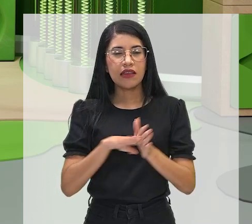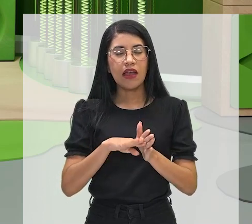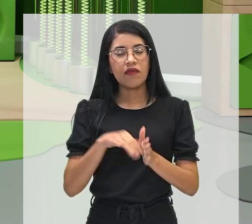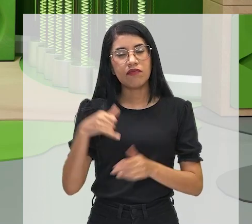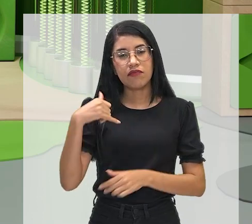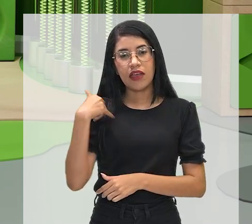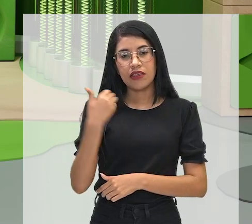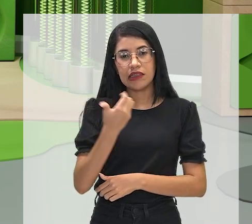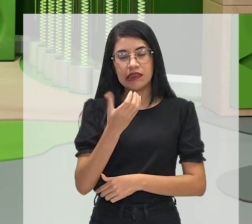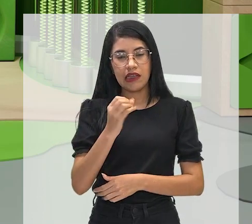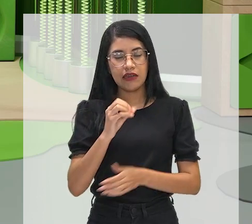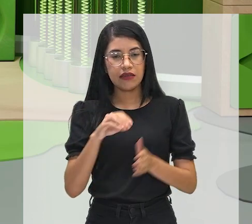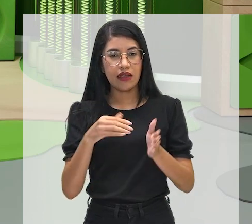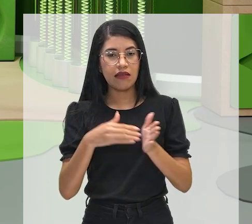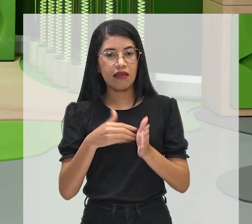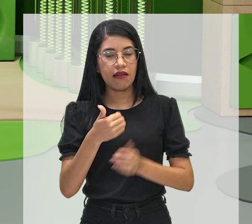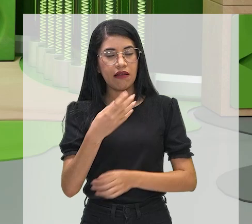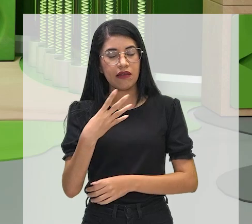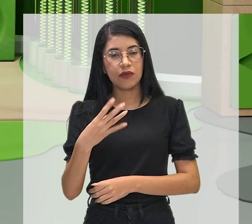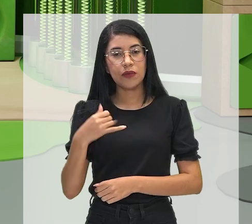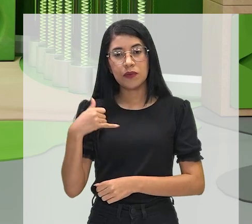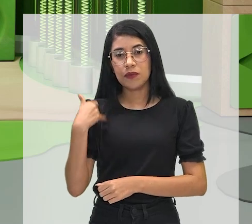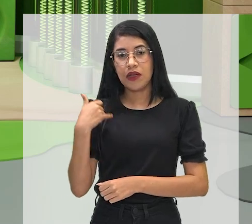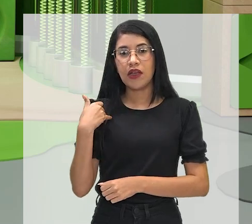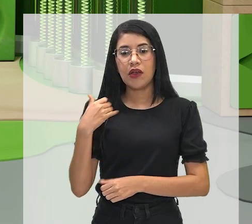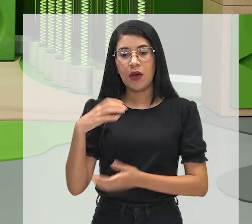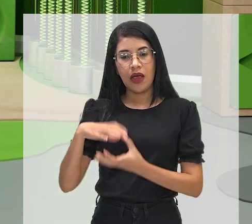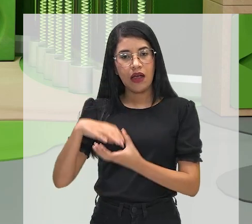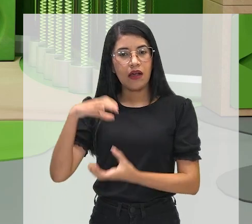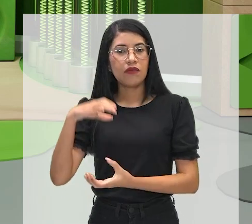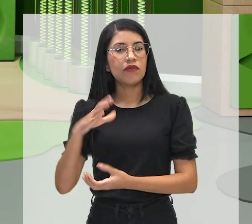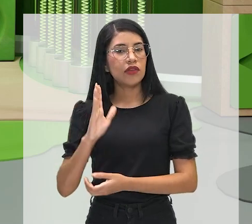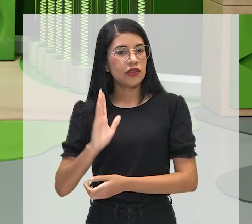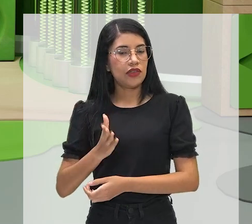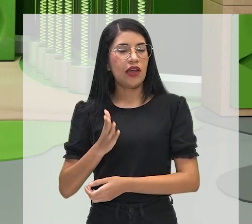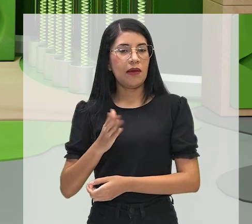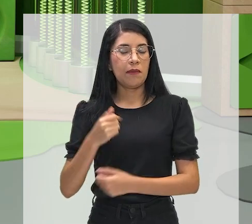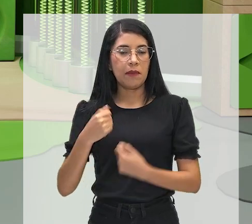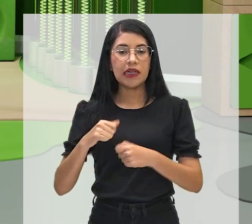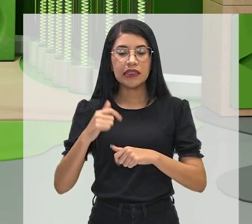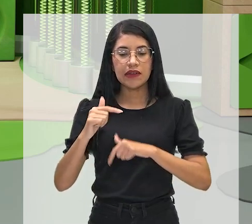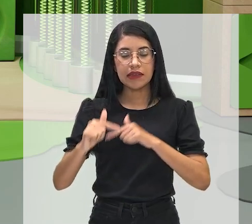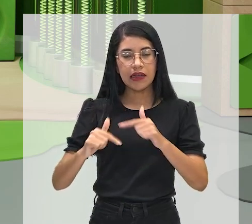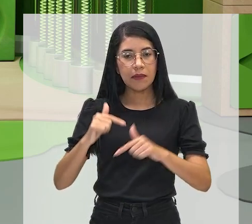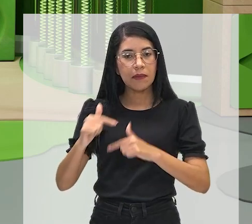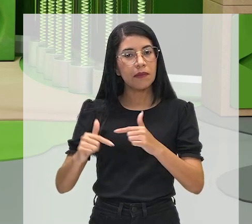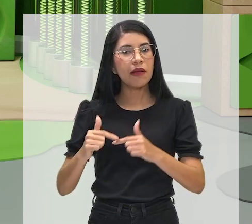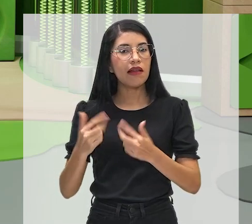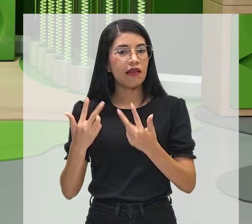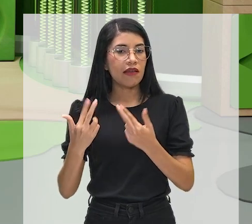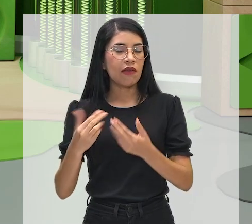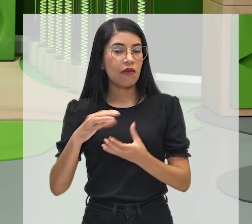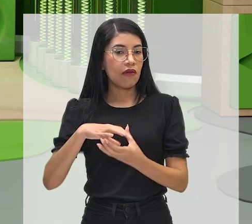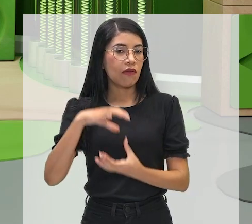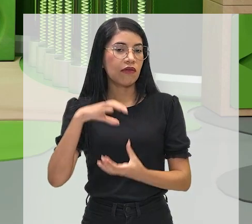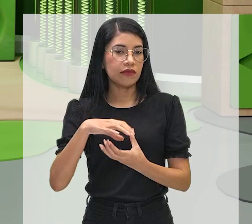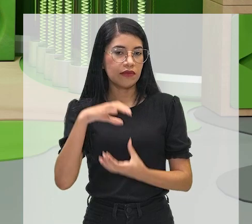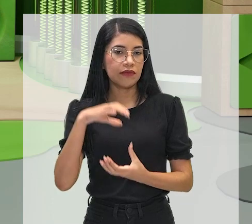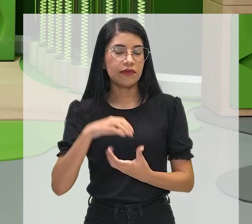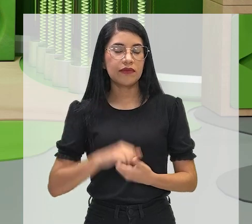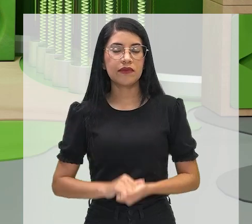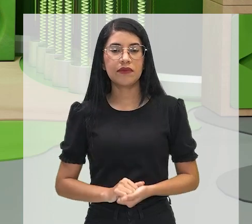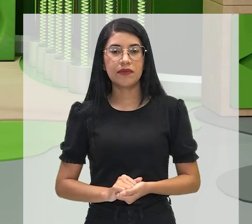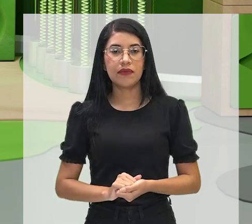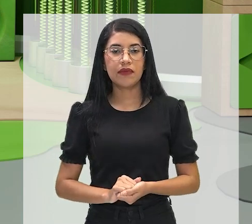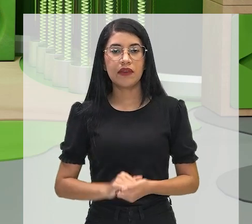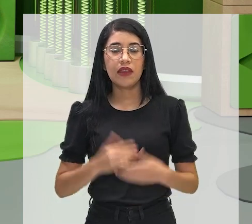10 a 14 anos, no dia seguinte já eram consideradas adultas, já tinham que fazer atividades que os adultos faziam.